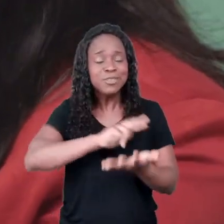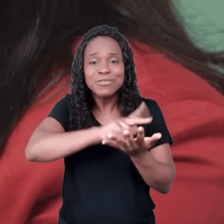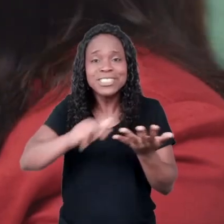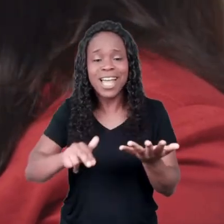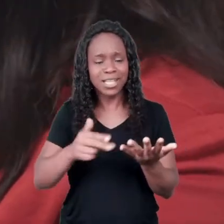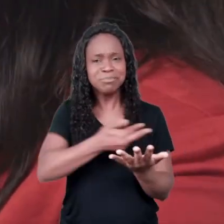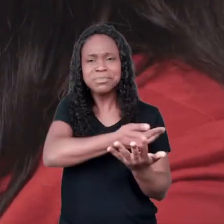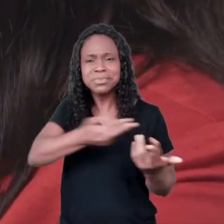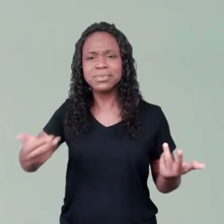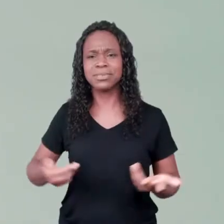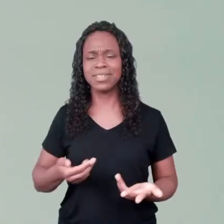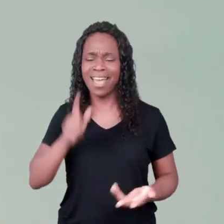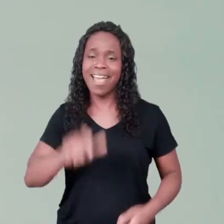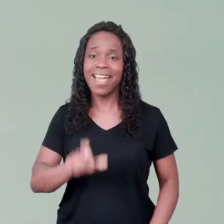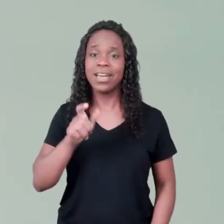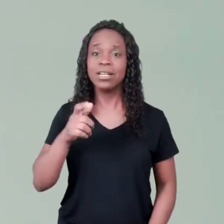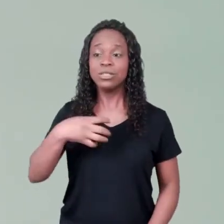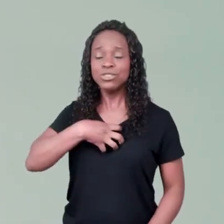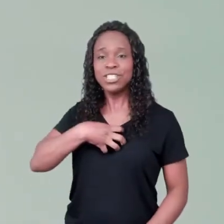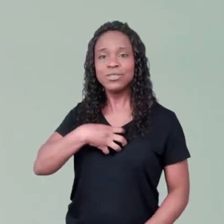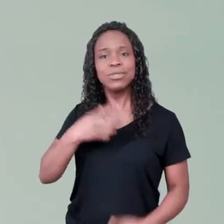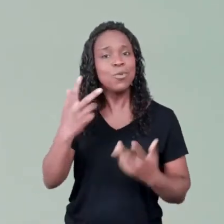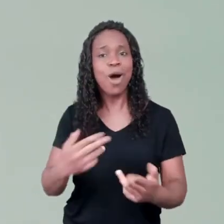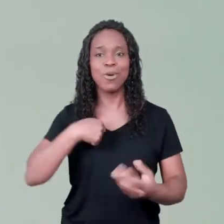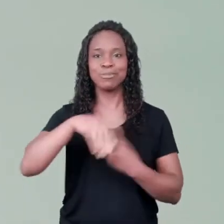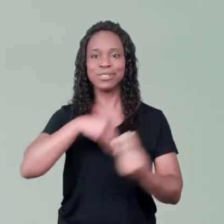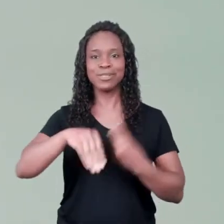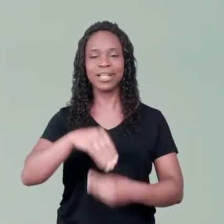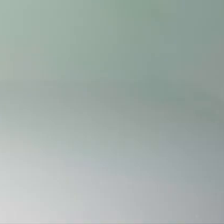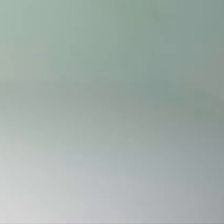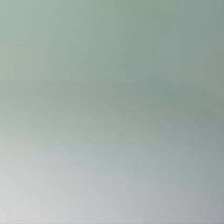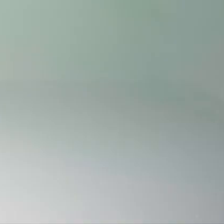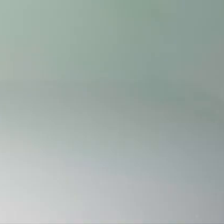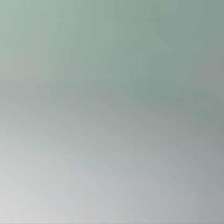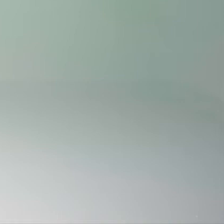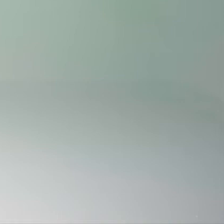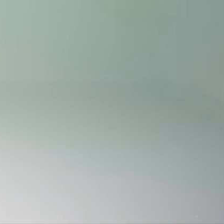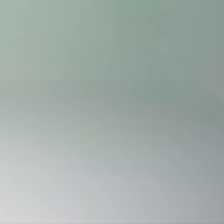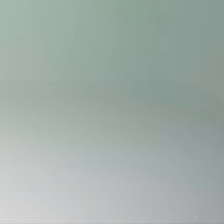Cheio de diversidade. Eu sou por essa mistura, sabe?